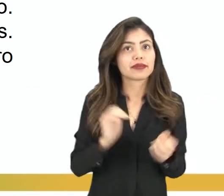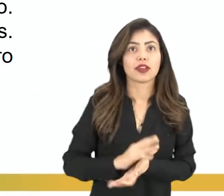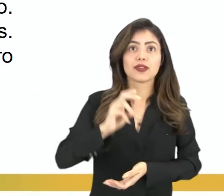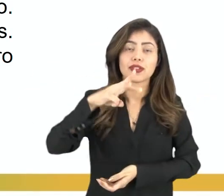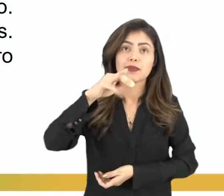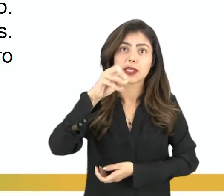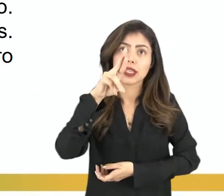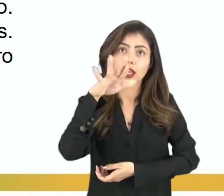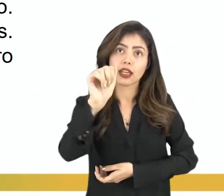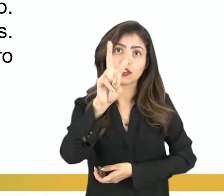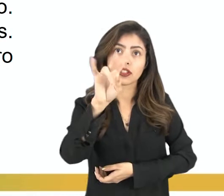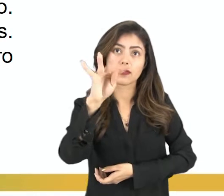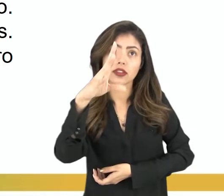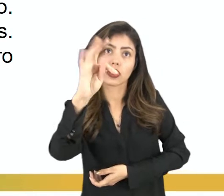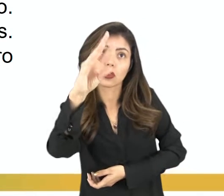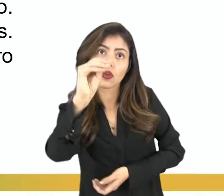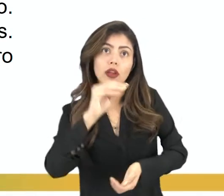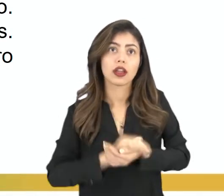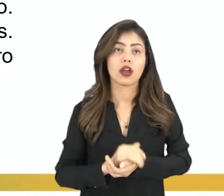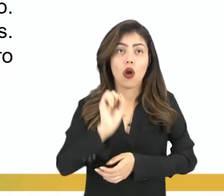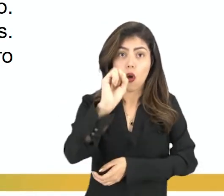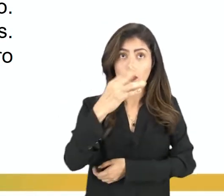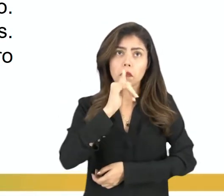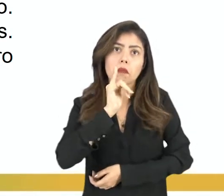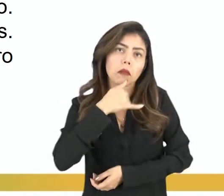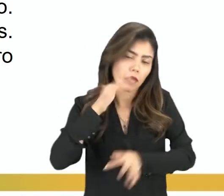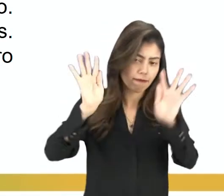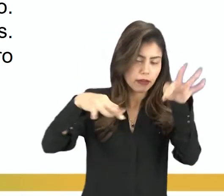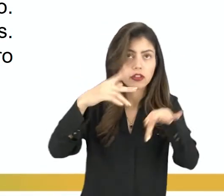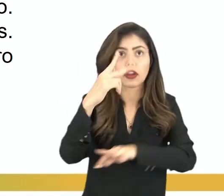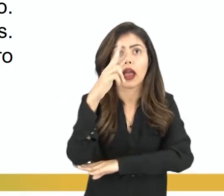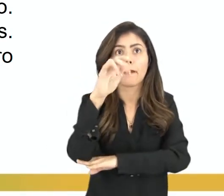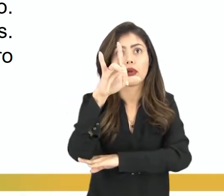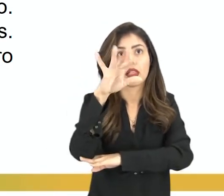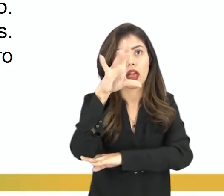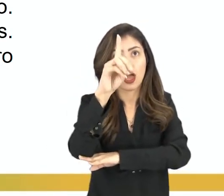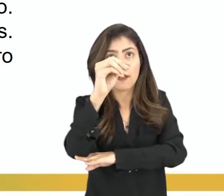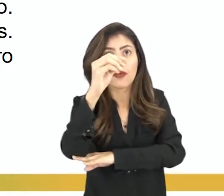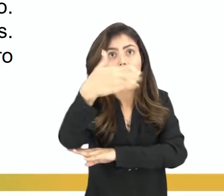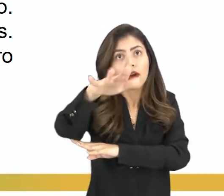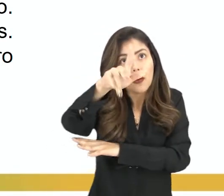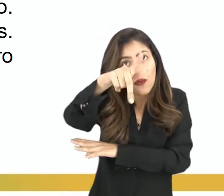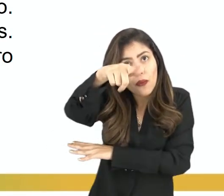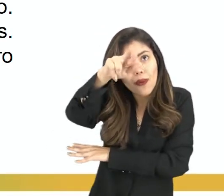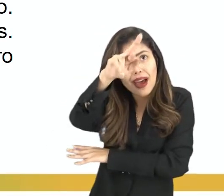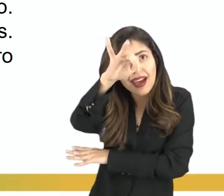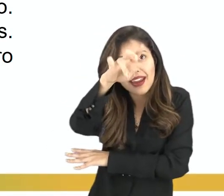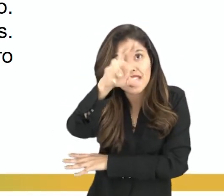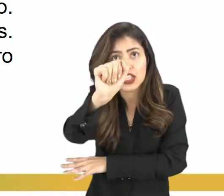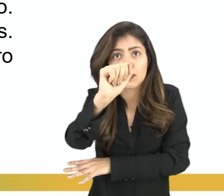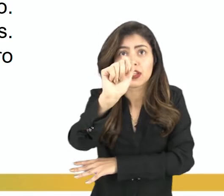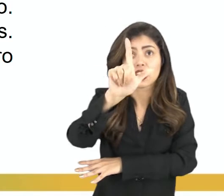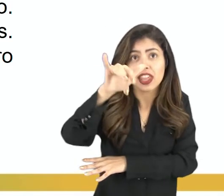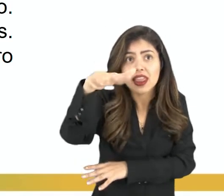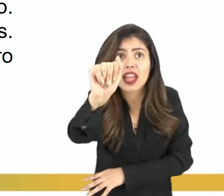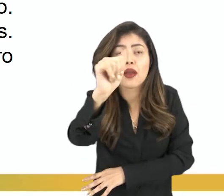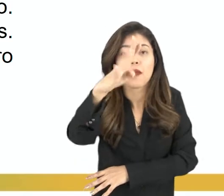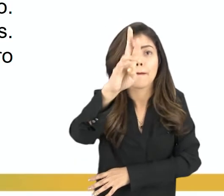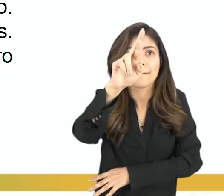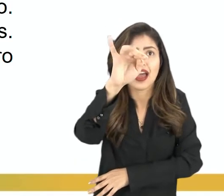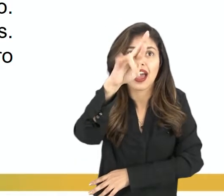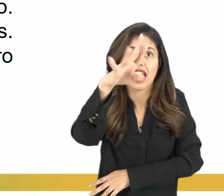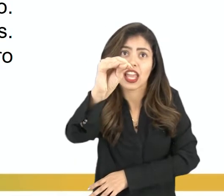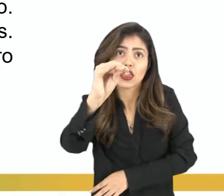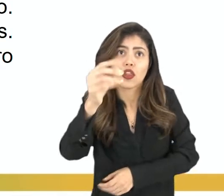adora. Os Miseráveis, de Victor Hugo, ou O Triste Fim de Policarpo Quaresma, de Lima